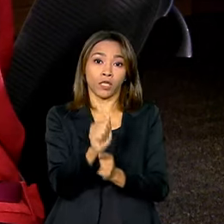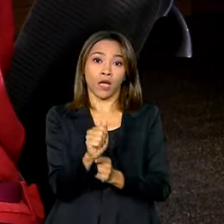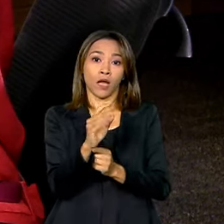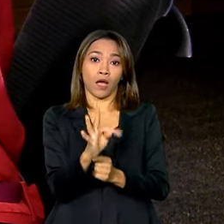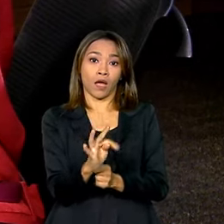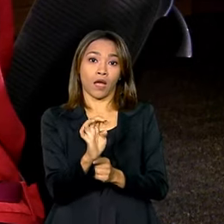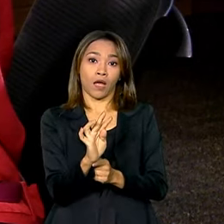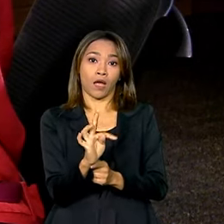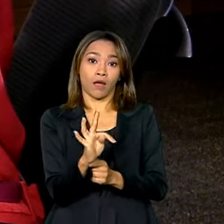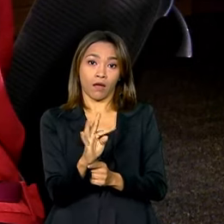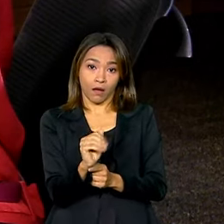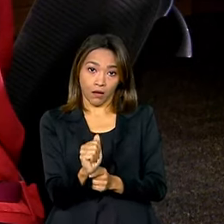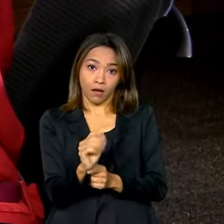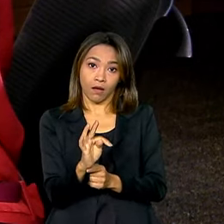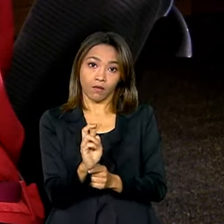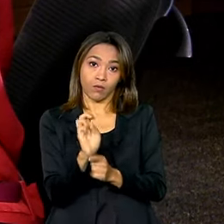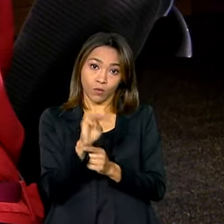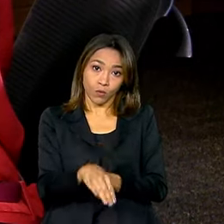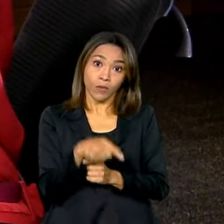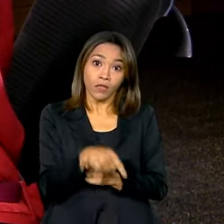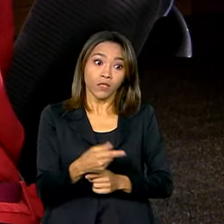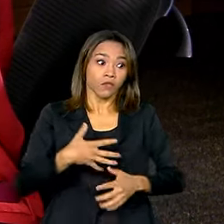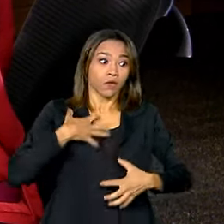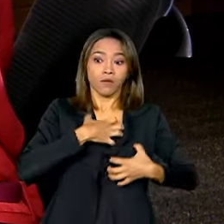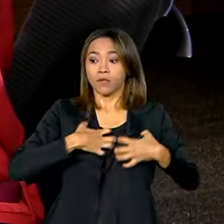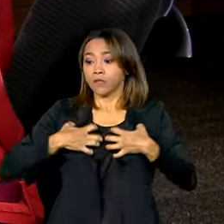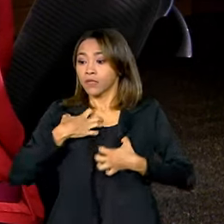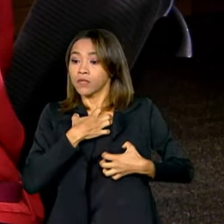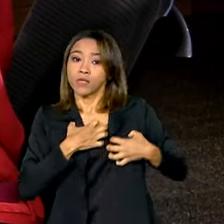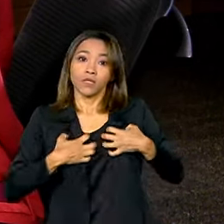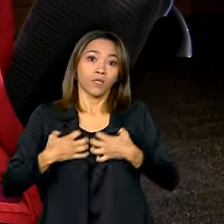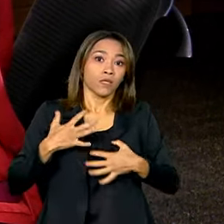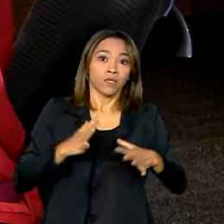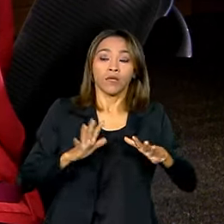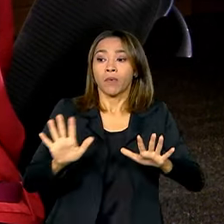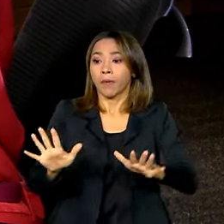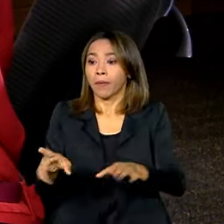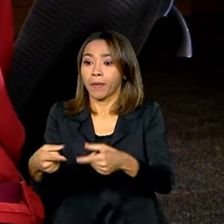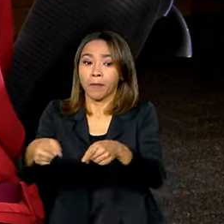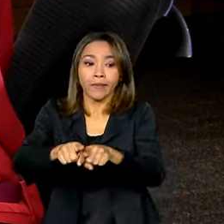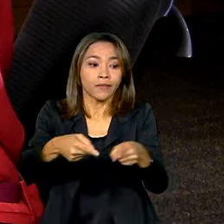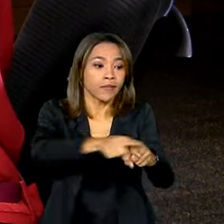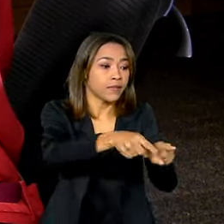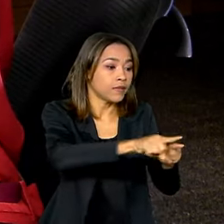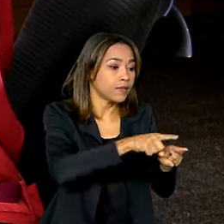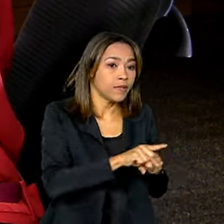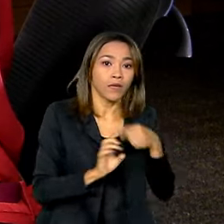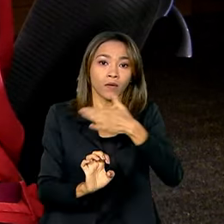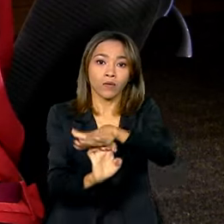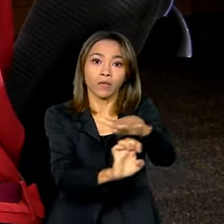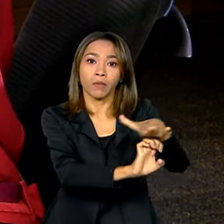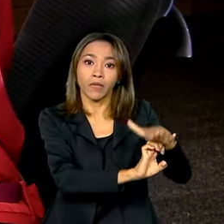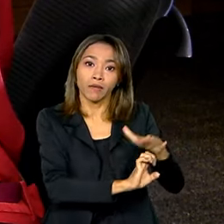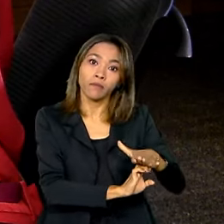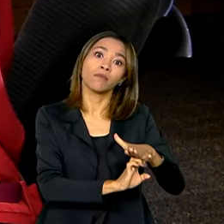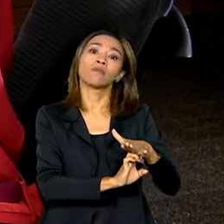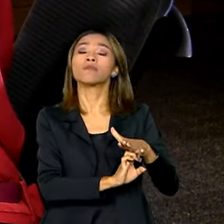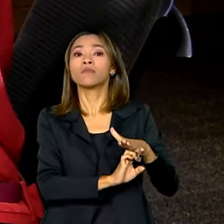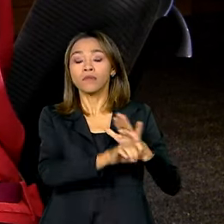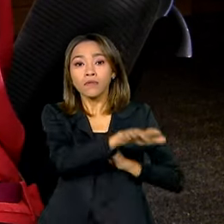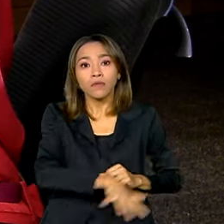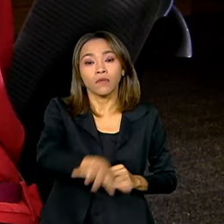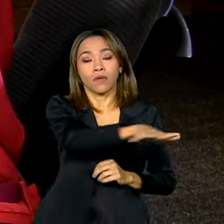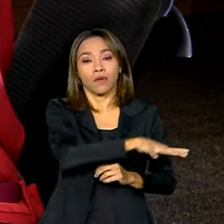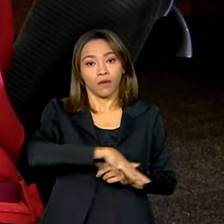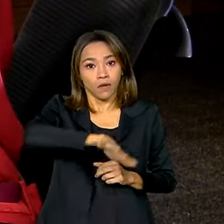Mas fizemos um trabalho muito intenso, contamos com a parceria dos empresários da indústria da pesca, de forma, eu quero